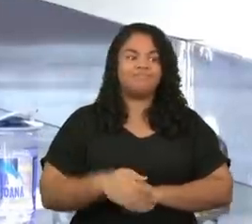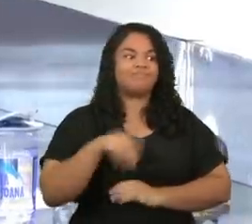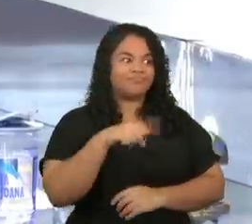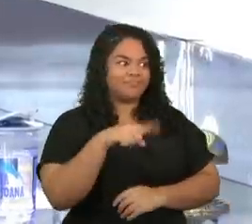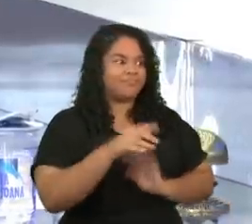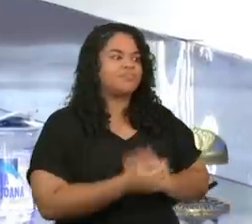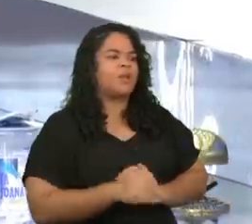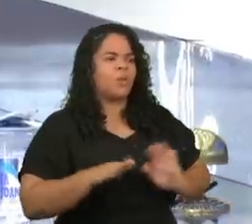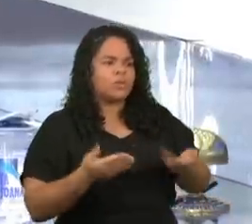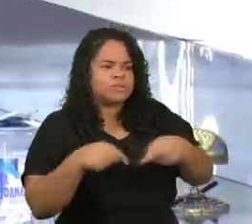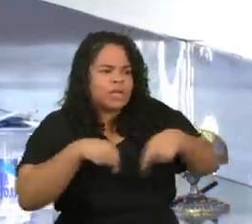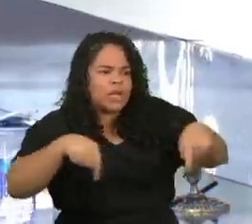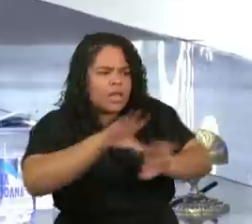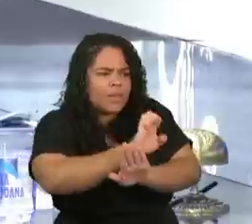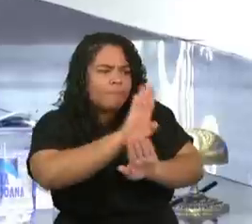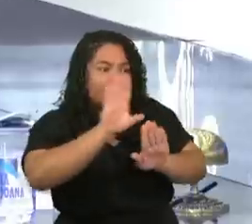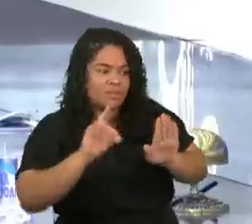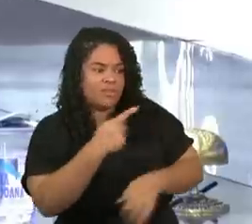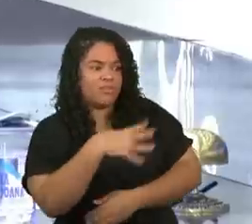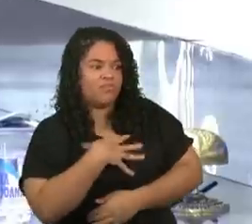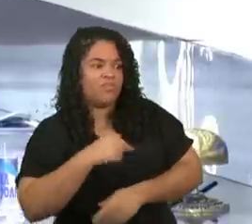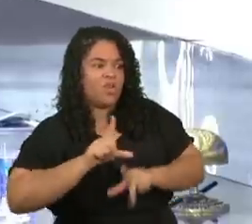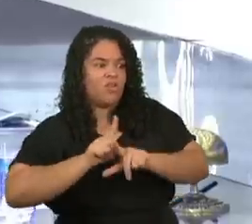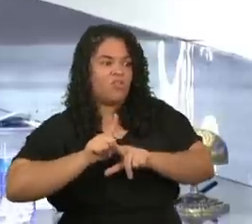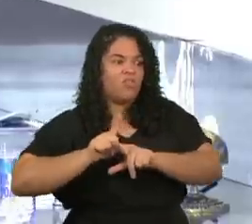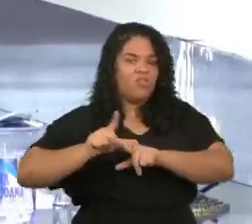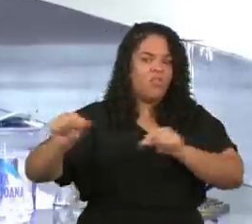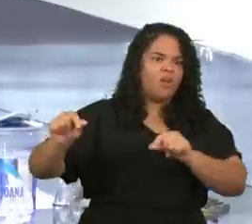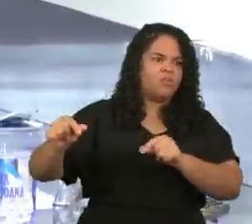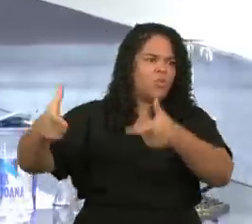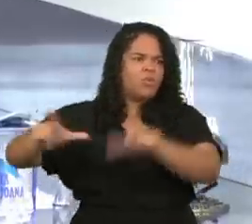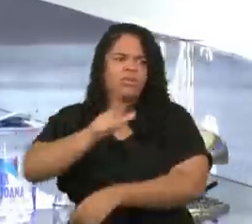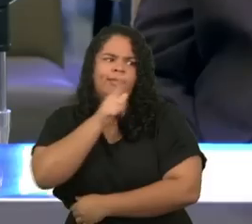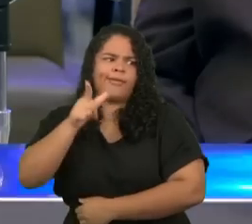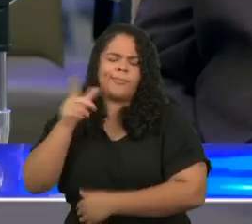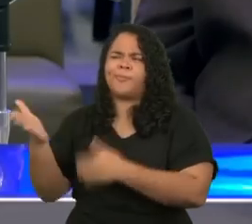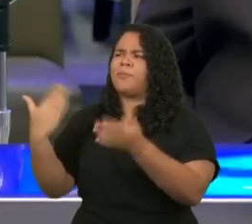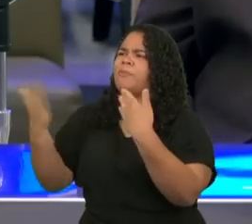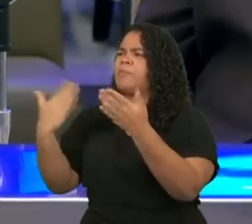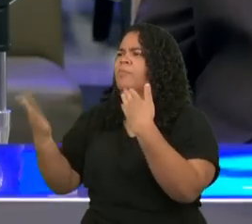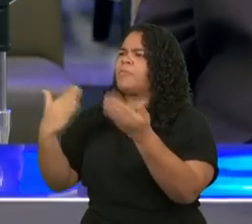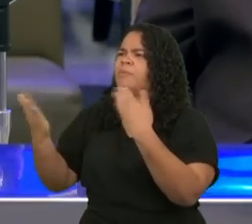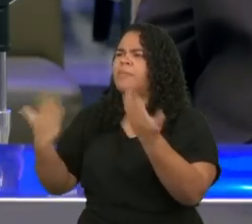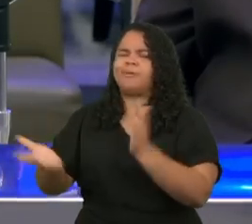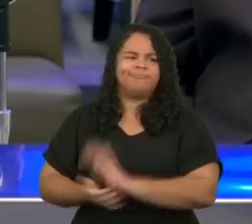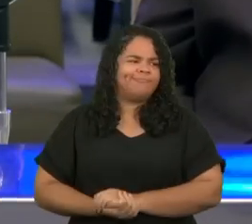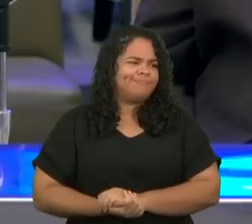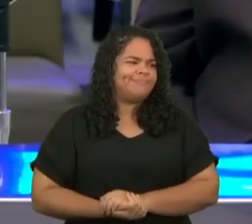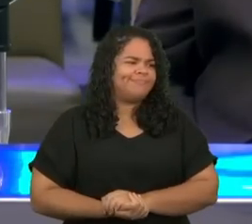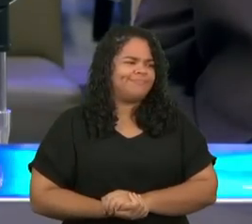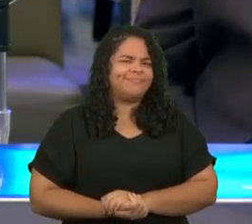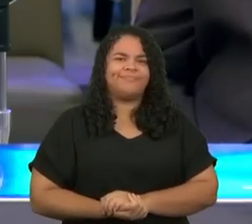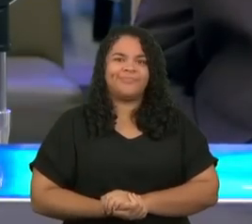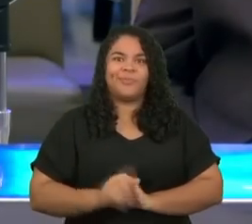na hora da escola dominical conversando com os colega lá no posto naquela Cantina que tem na frente quando chegava em casa eu não precisava dar eu só